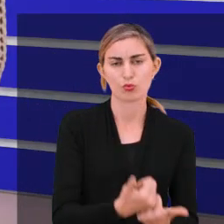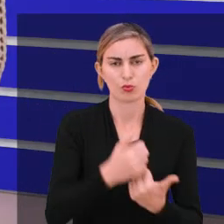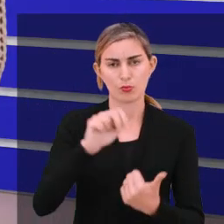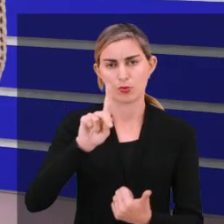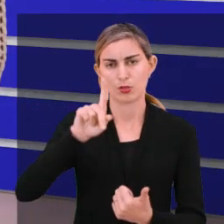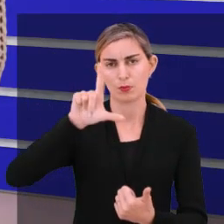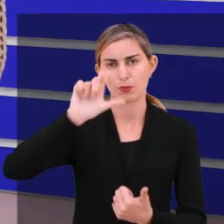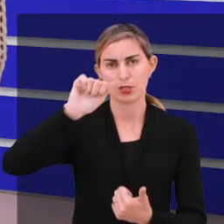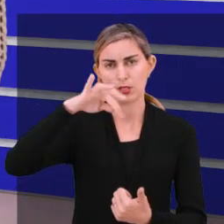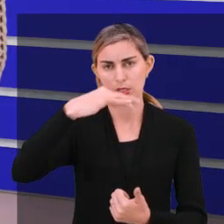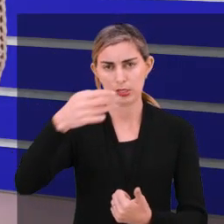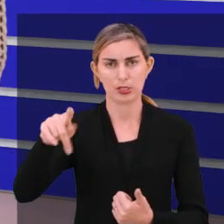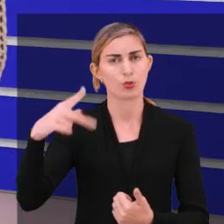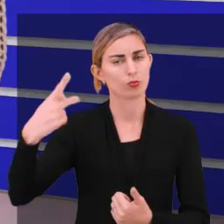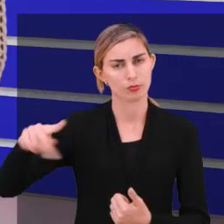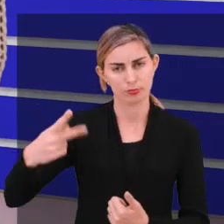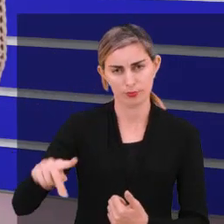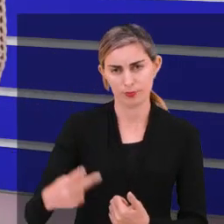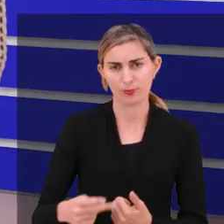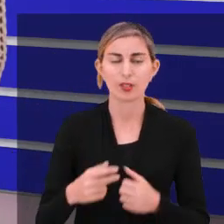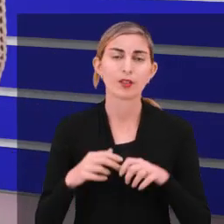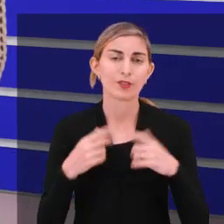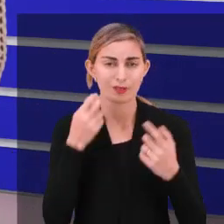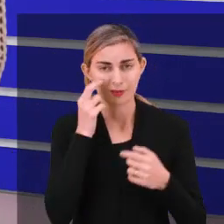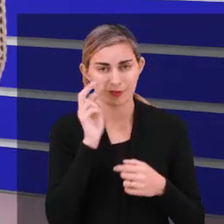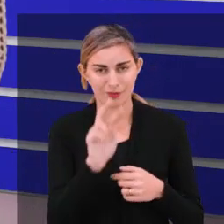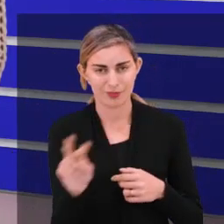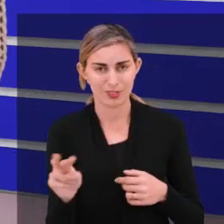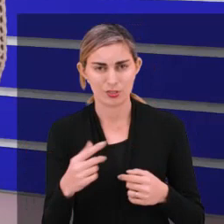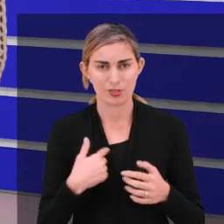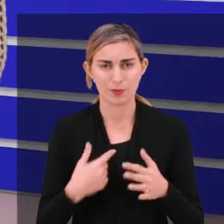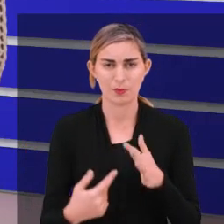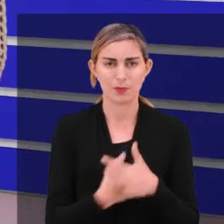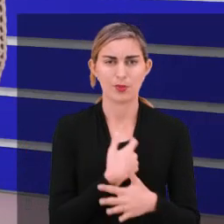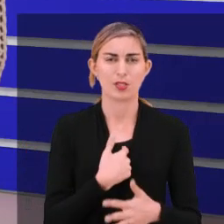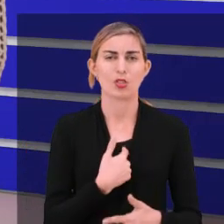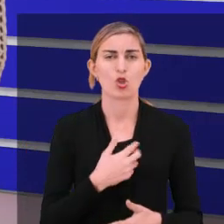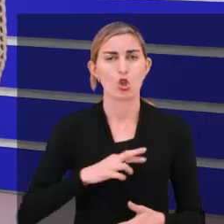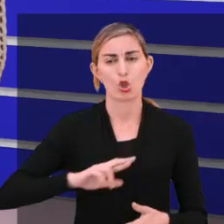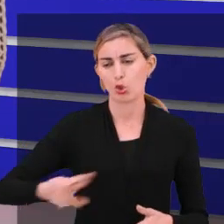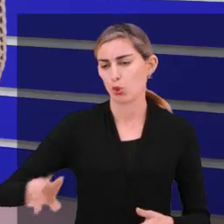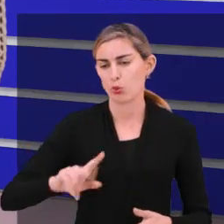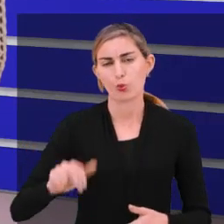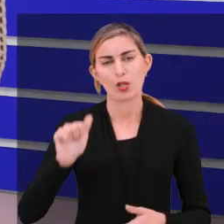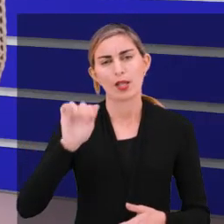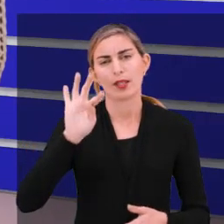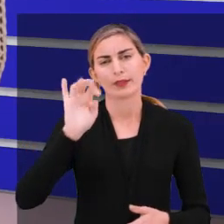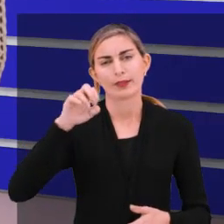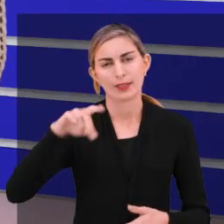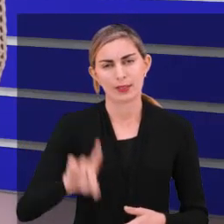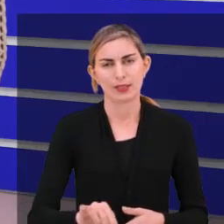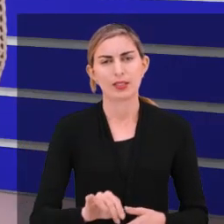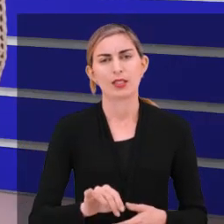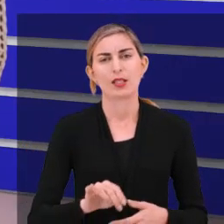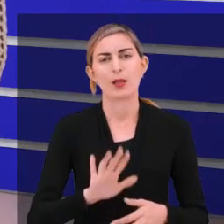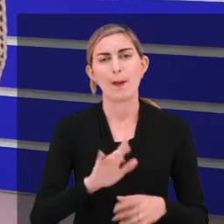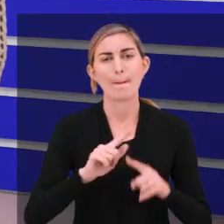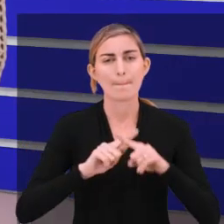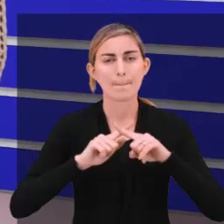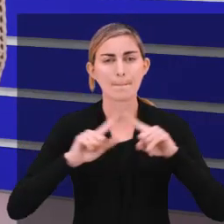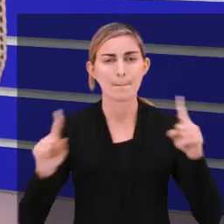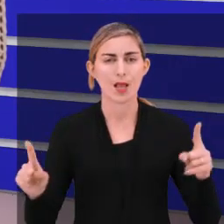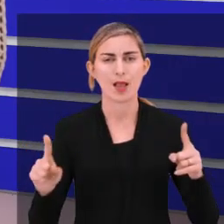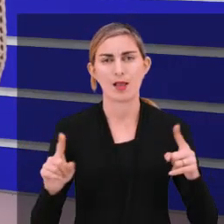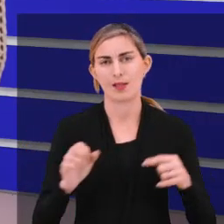o plantão da anestesia. Então, veja, Iris, você me pergunta, não atendê-la não foi impactante?